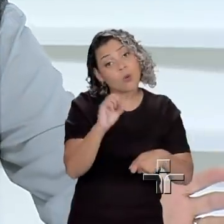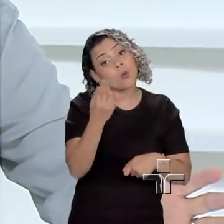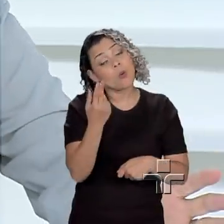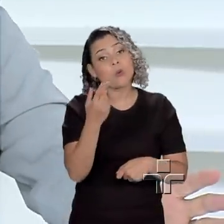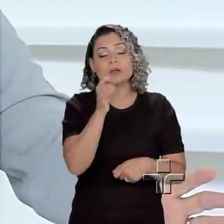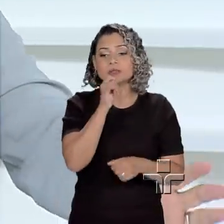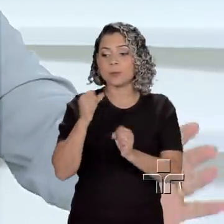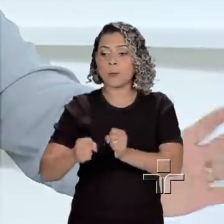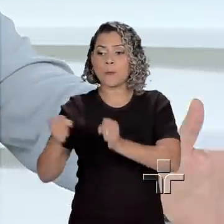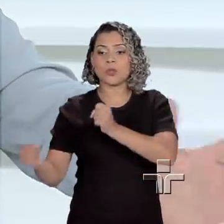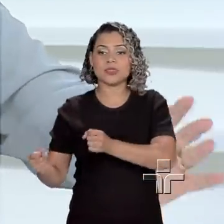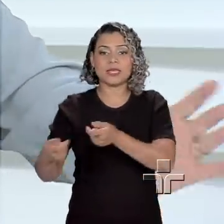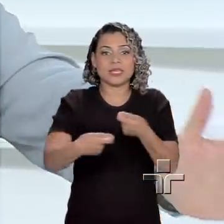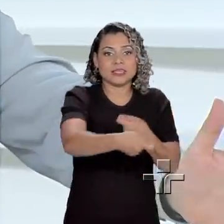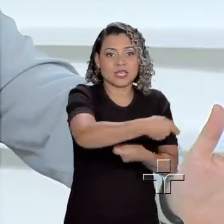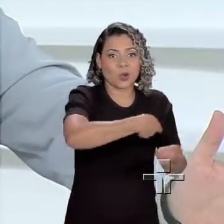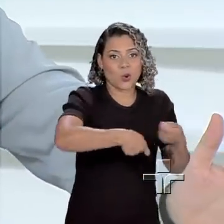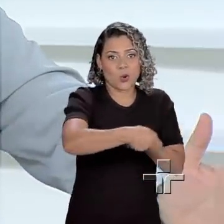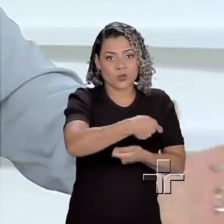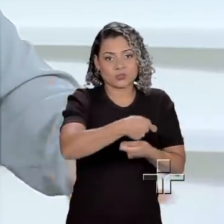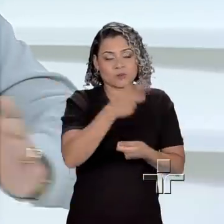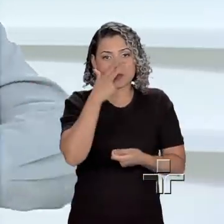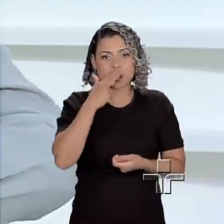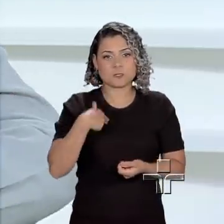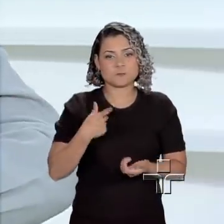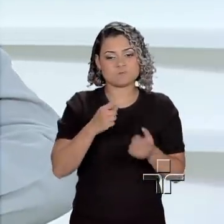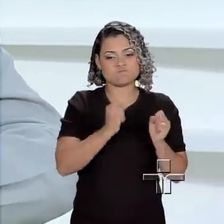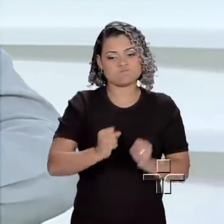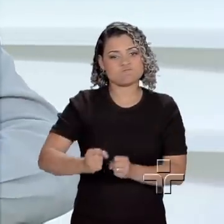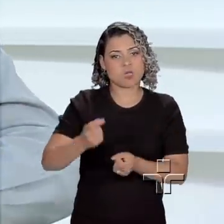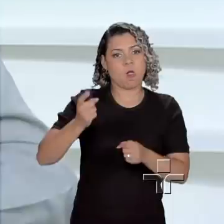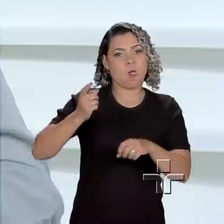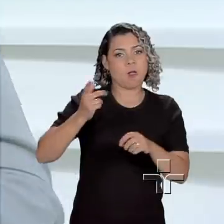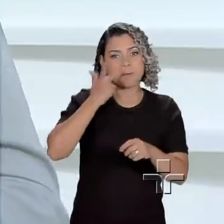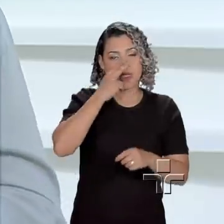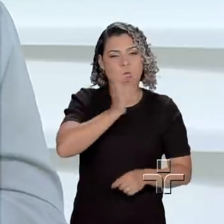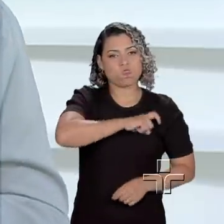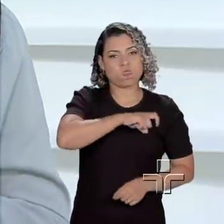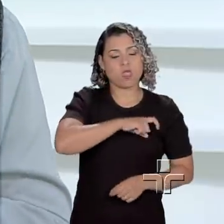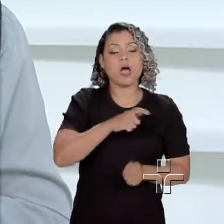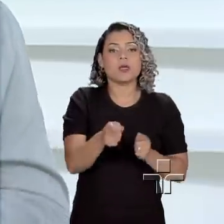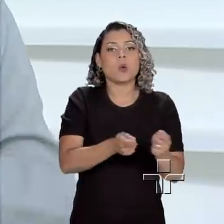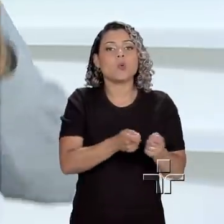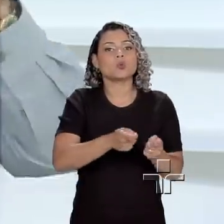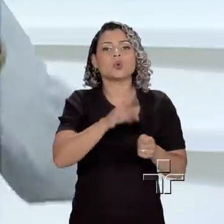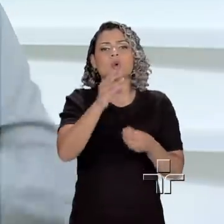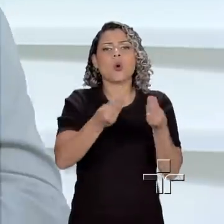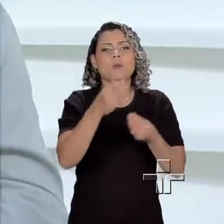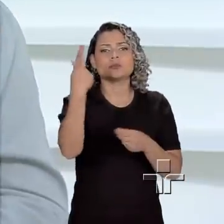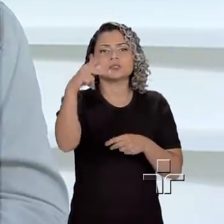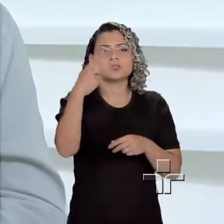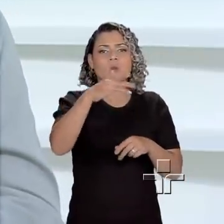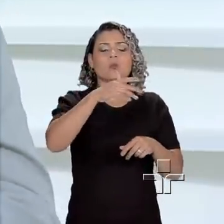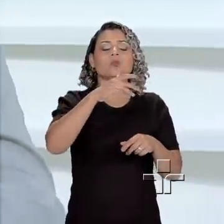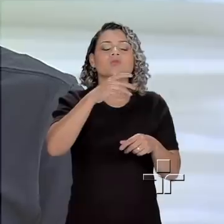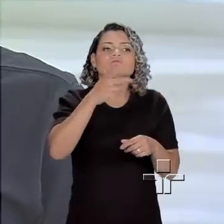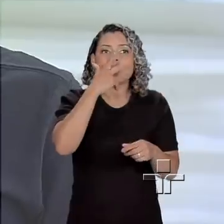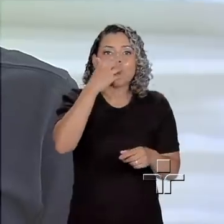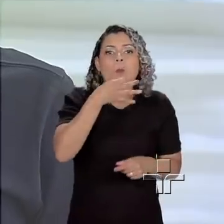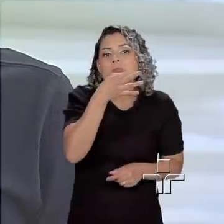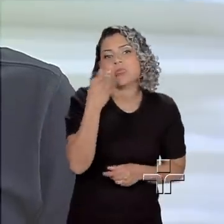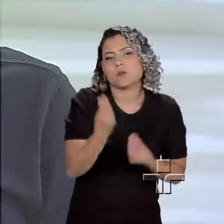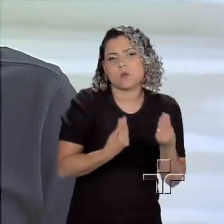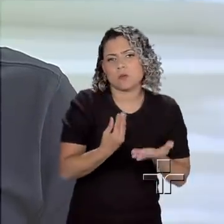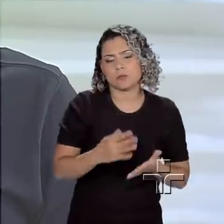entre modelo de negócio por bem ou por mal e modelo de controle, e quais são os seus alertas aí, como representante dos usuários? Os